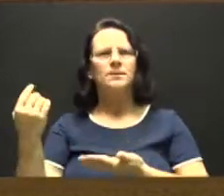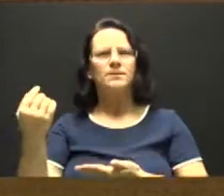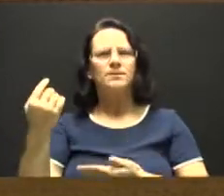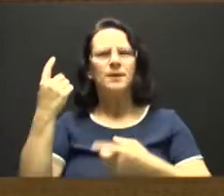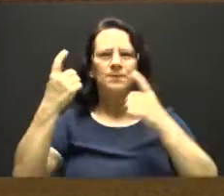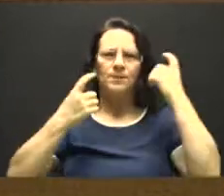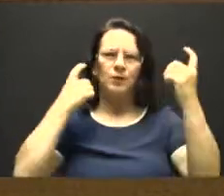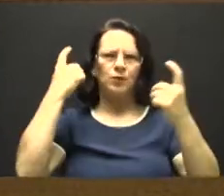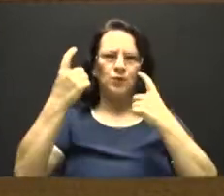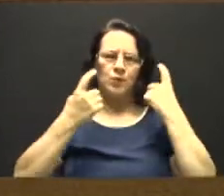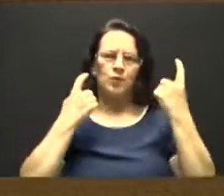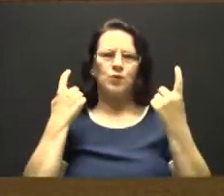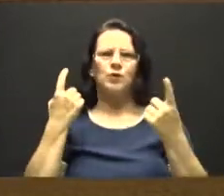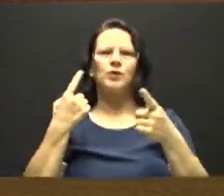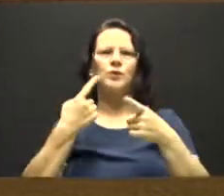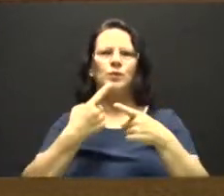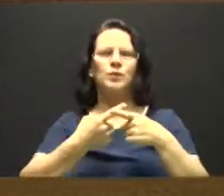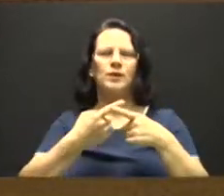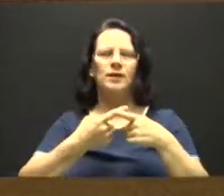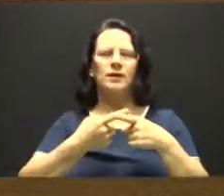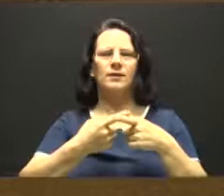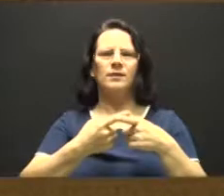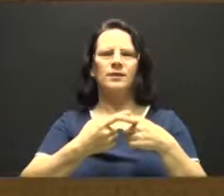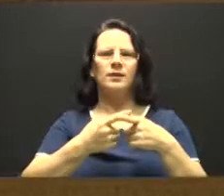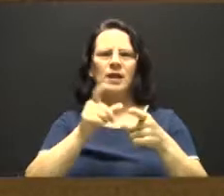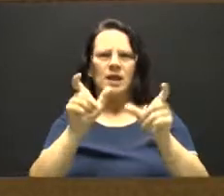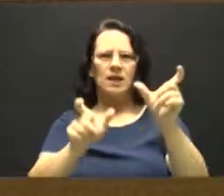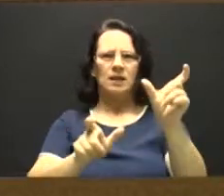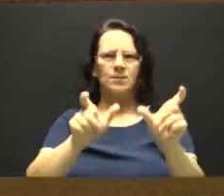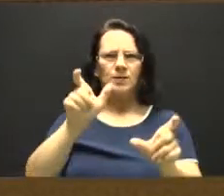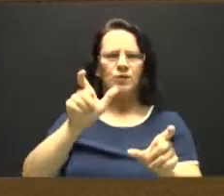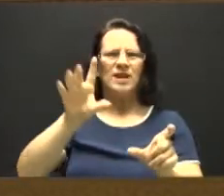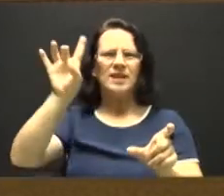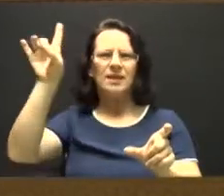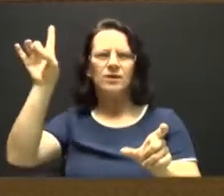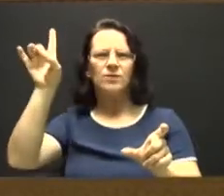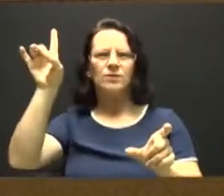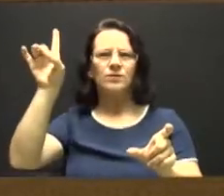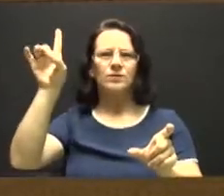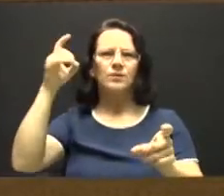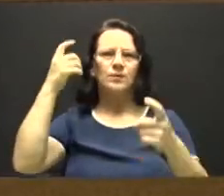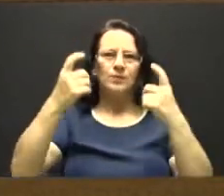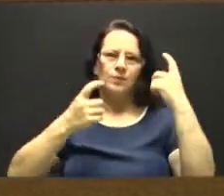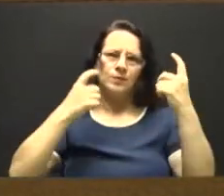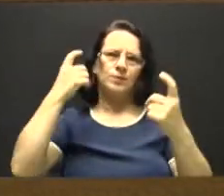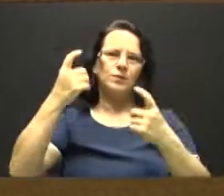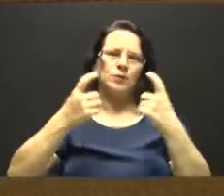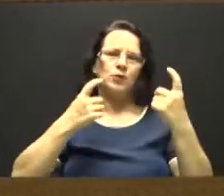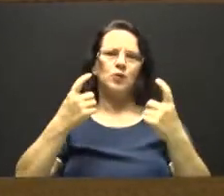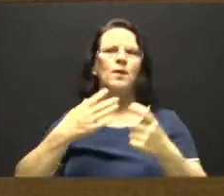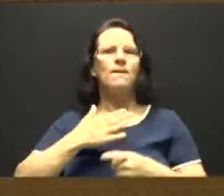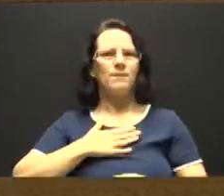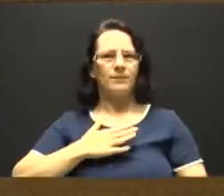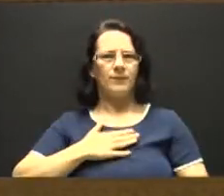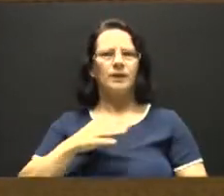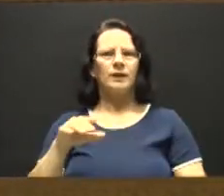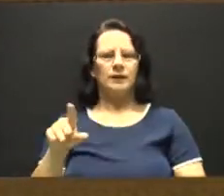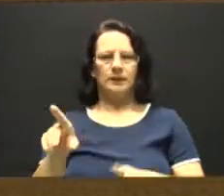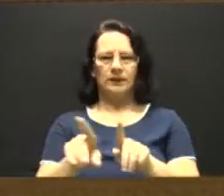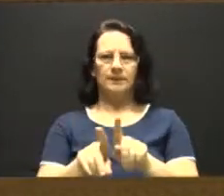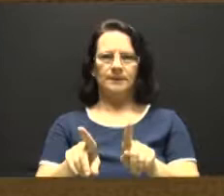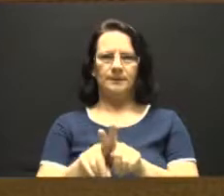é a preocupação de deus se ela é a preocupação de deus também é a minha preocupação